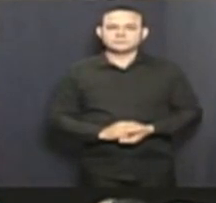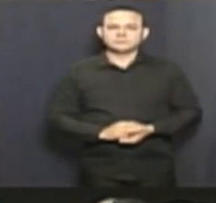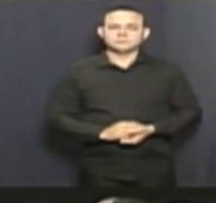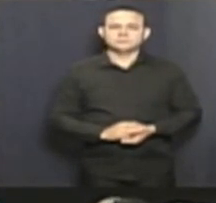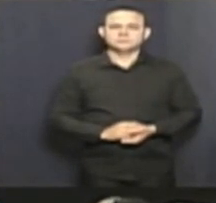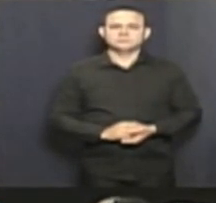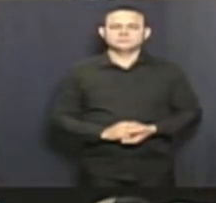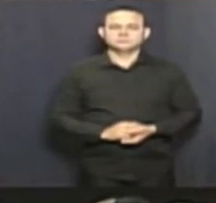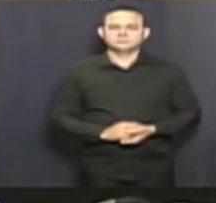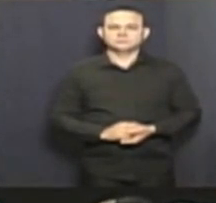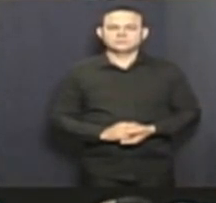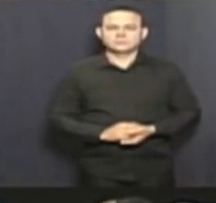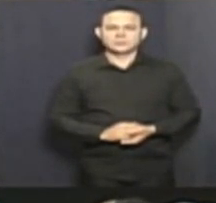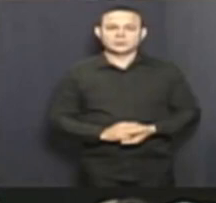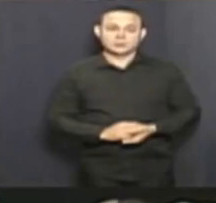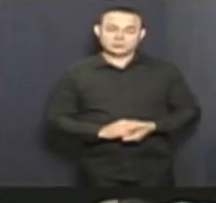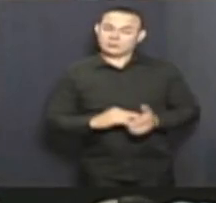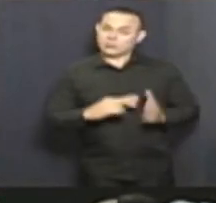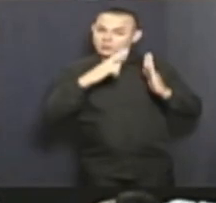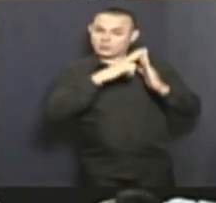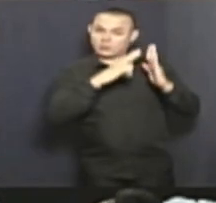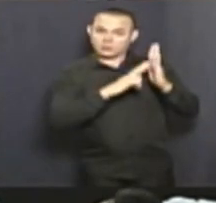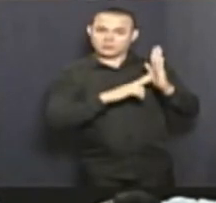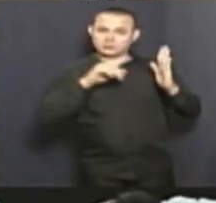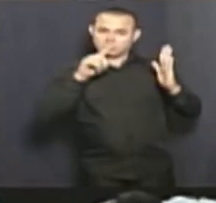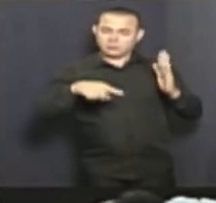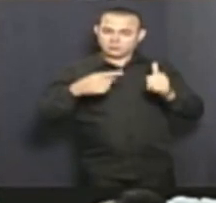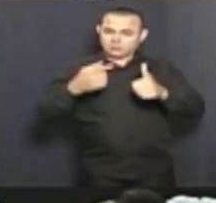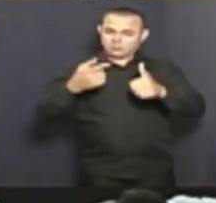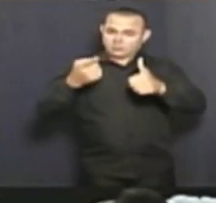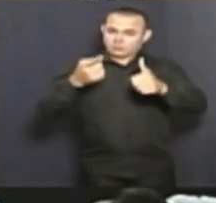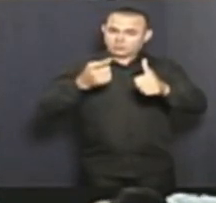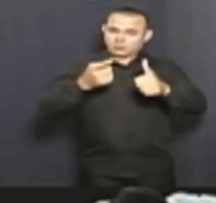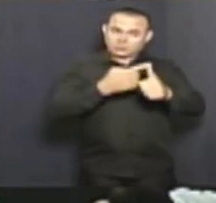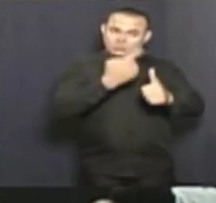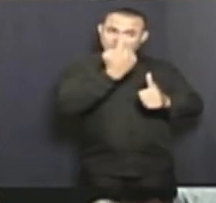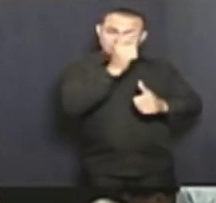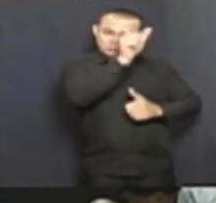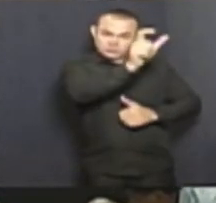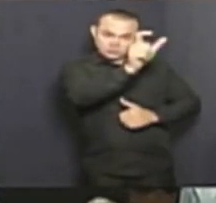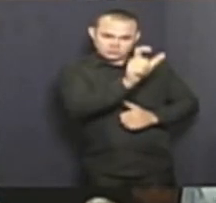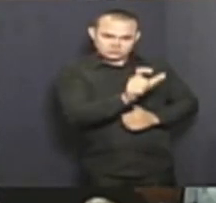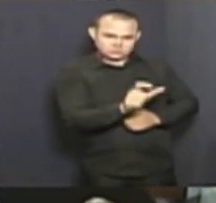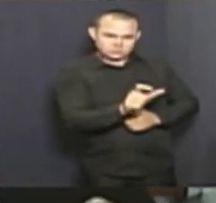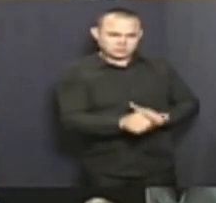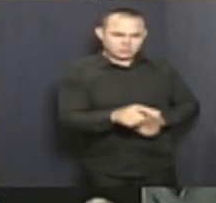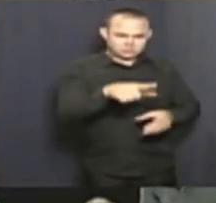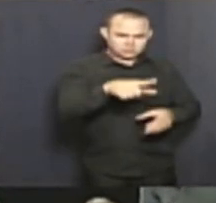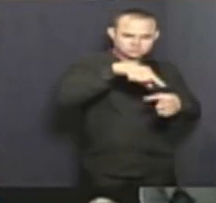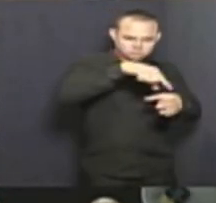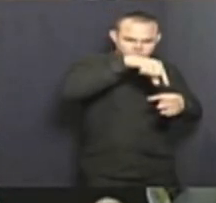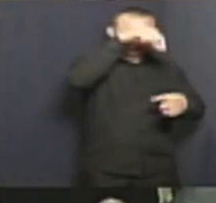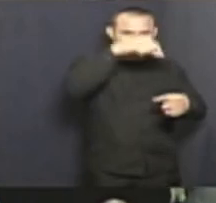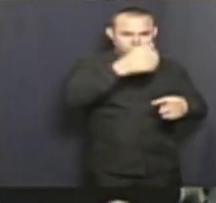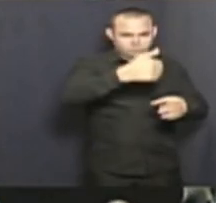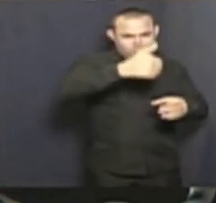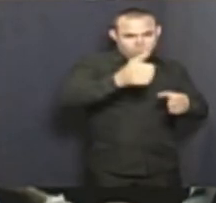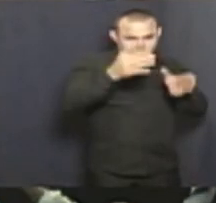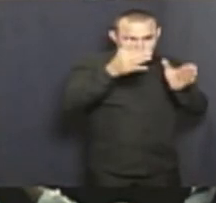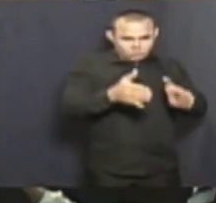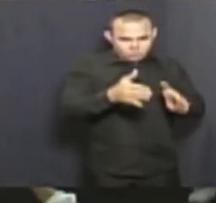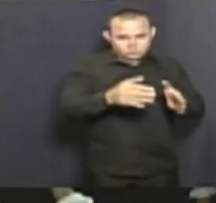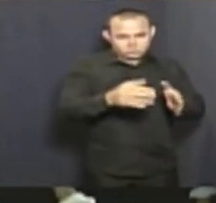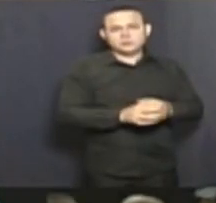na na regra que eu tenho aqui disse que cada candidato presente na ordem definida pelo sorteio do primeiro bloco terá